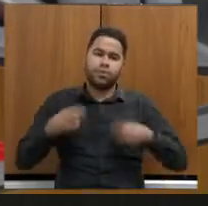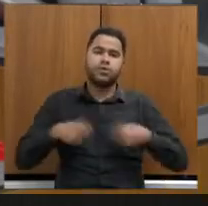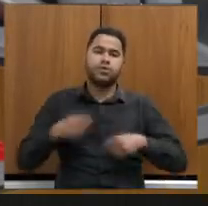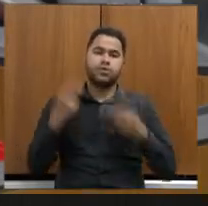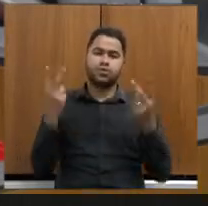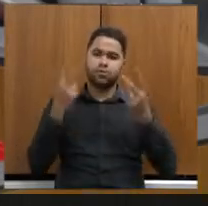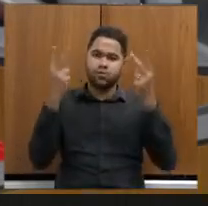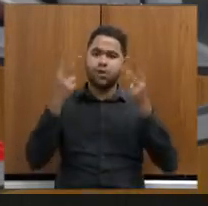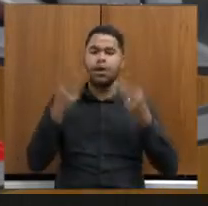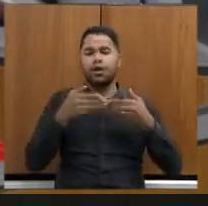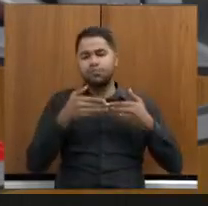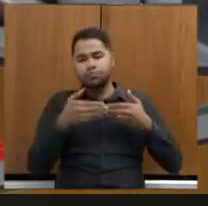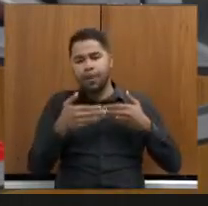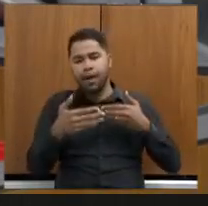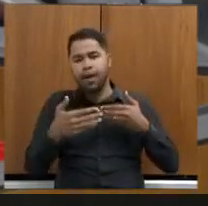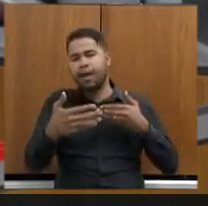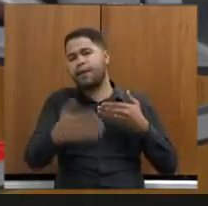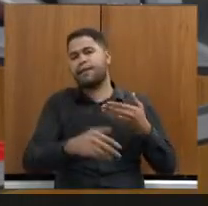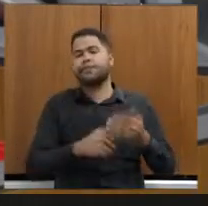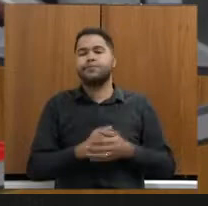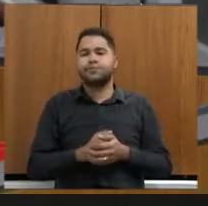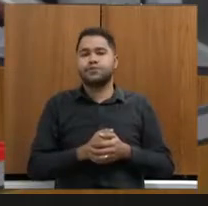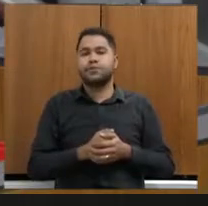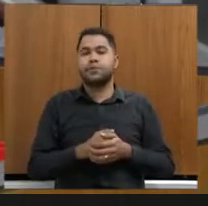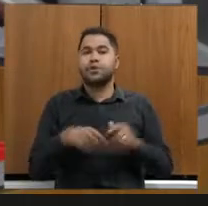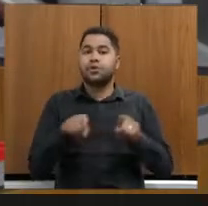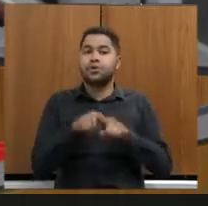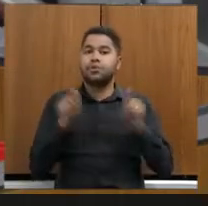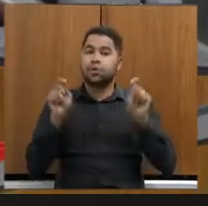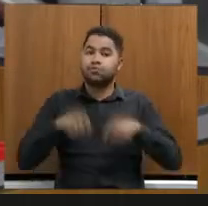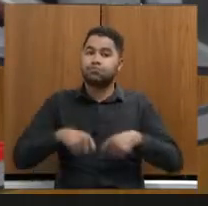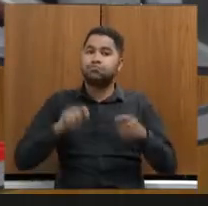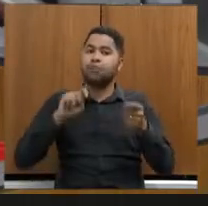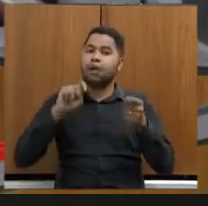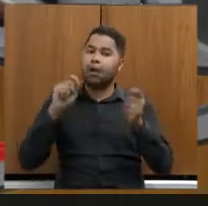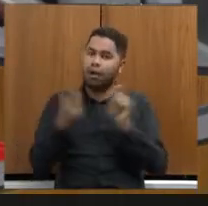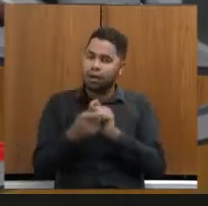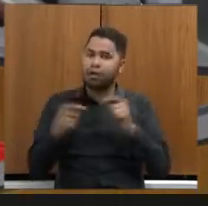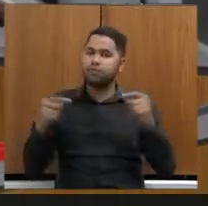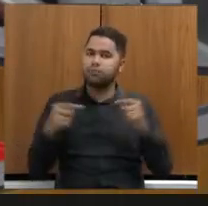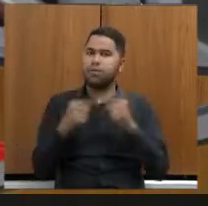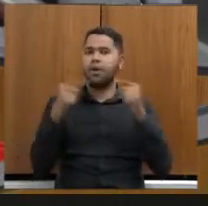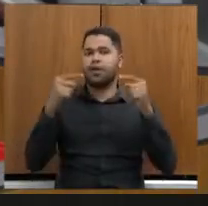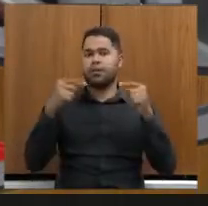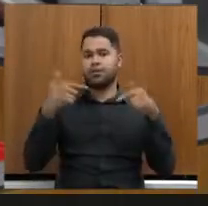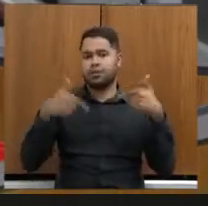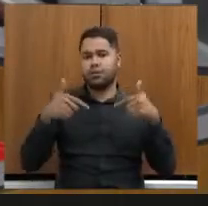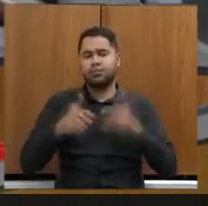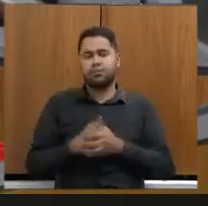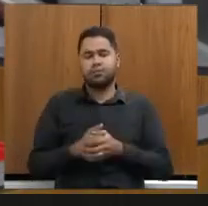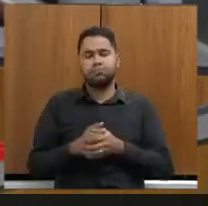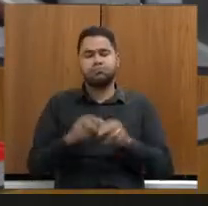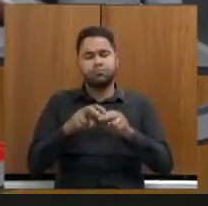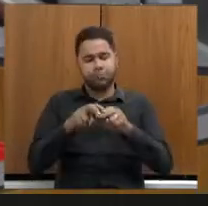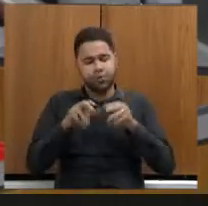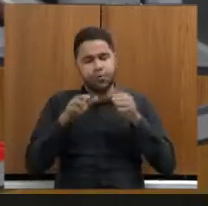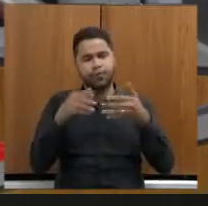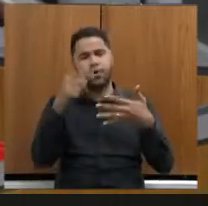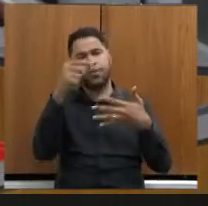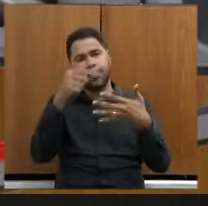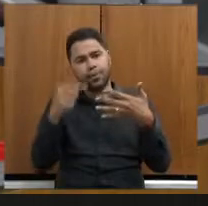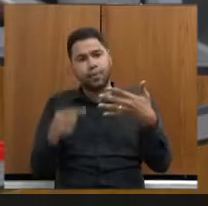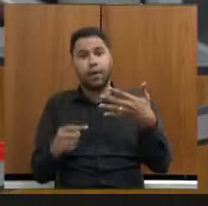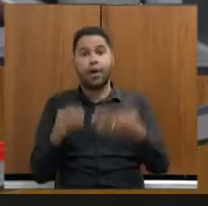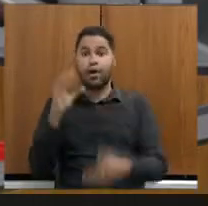valorizado de carreira com condições adequadas de trabalho então por isso que eu foco Nessas questões